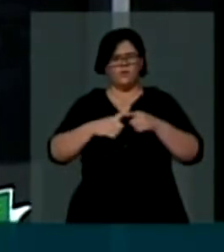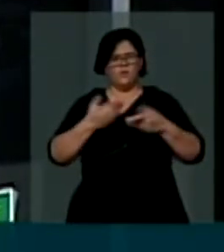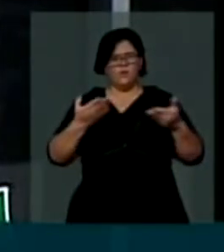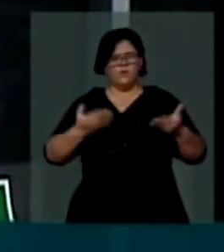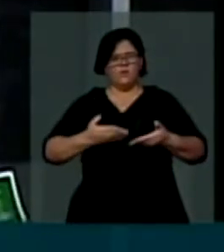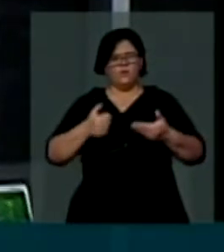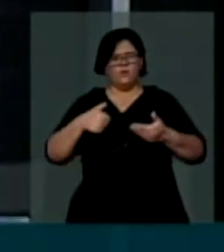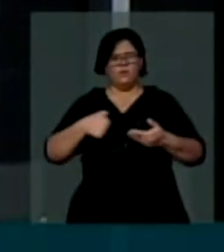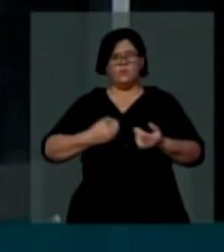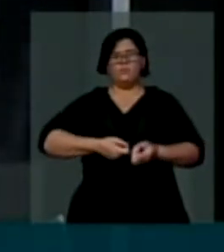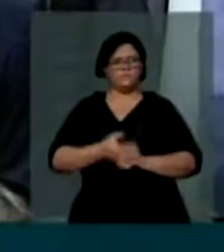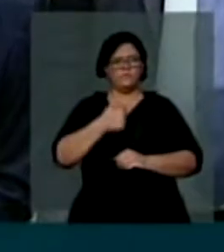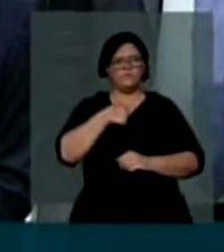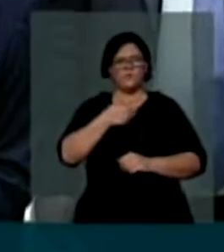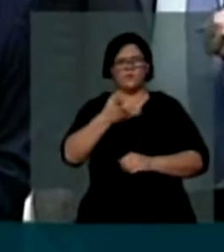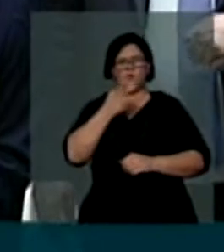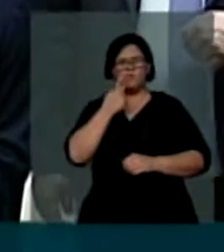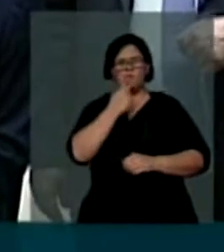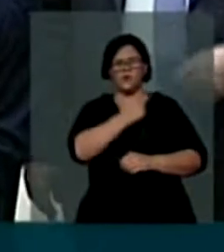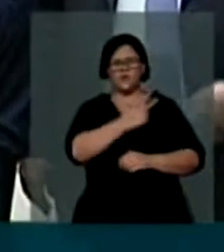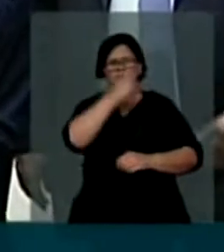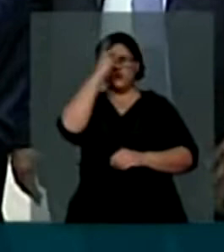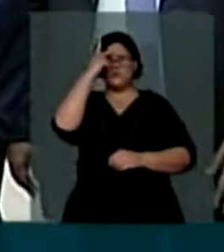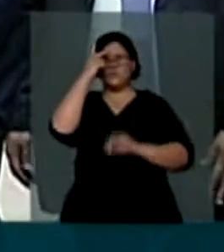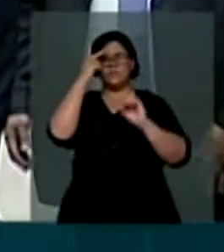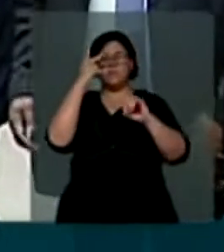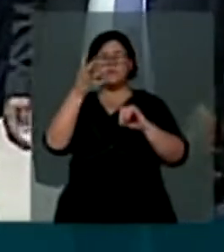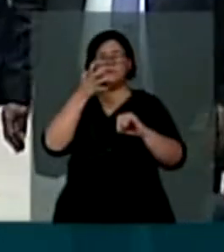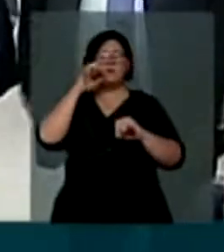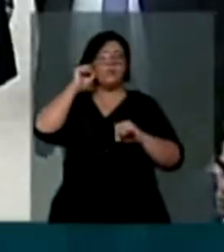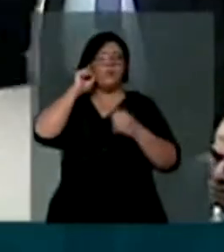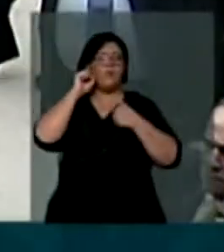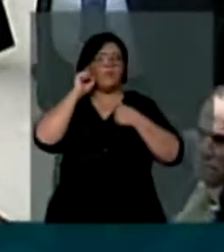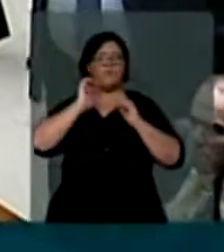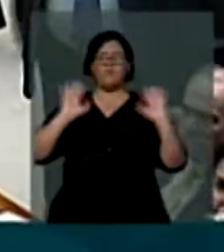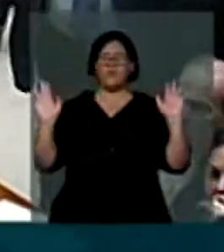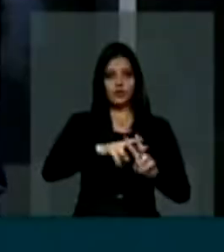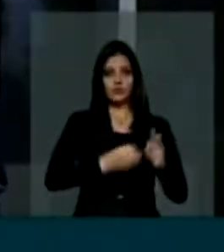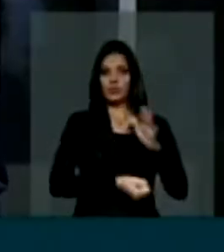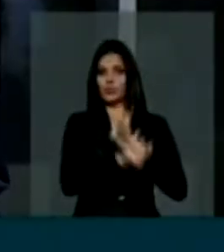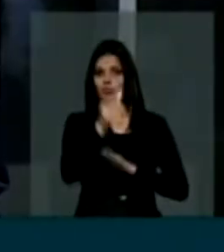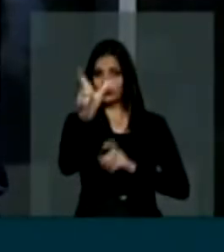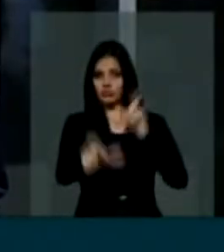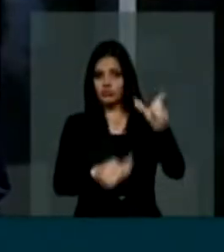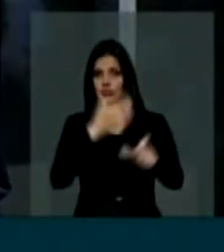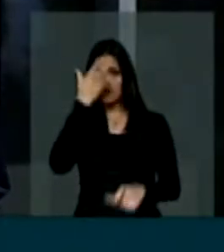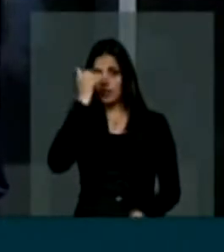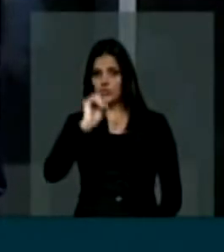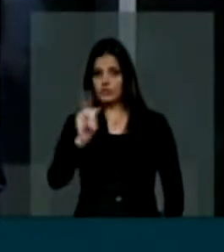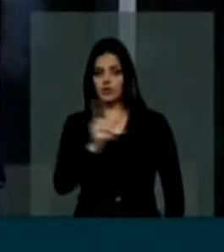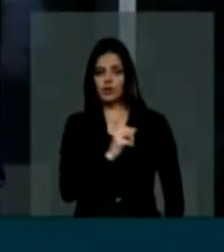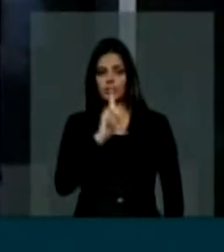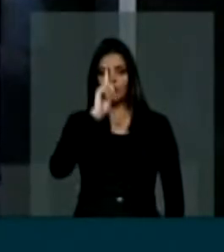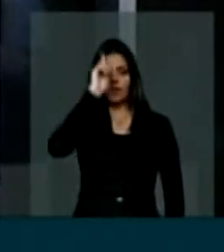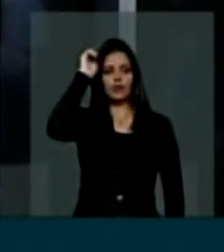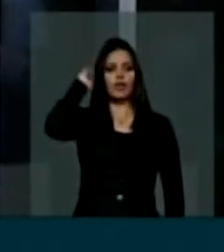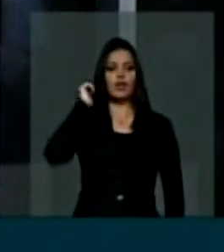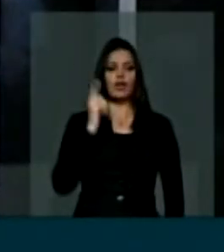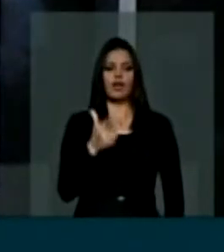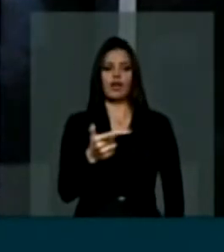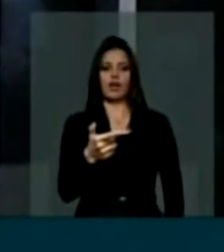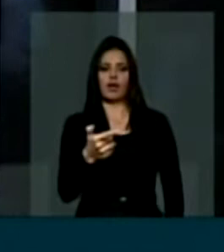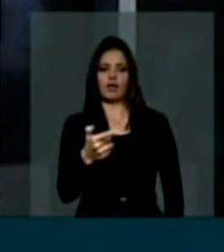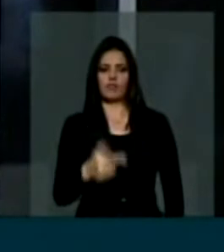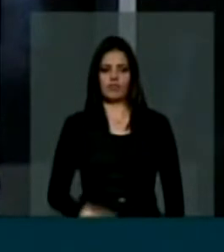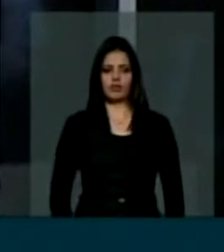Jornal da Gazeta pelo telefone que ele pretende se apresentar, mas só depois que o mandado de prisão for